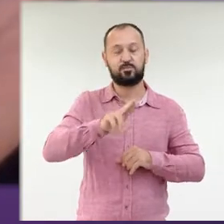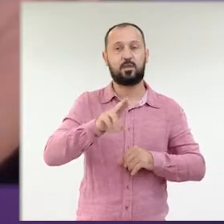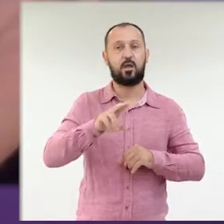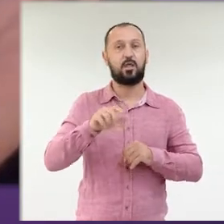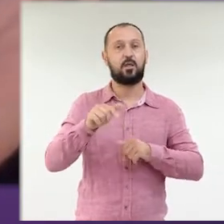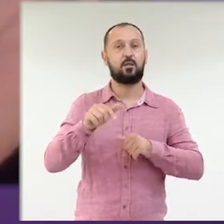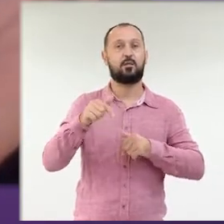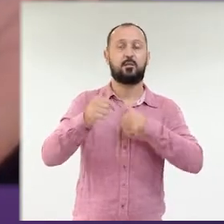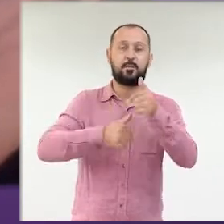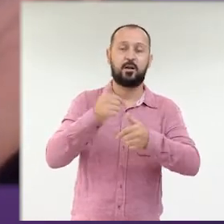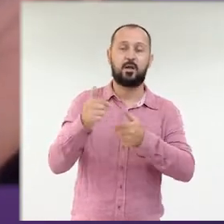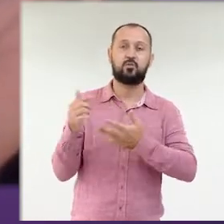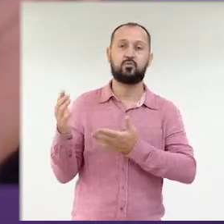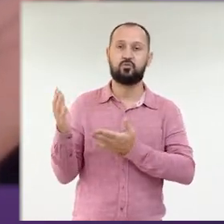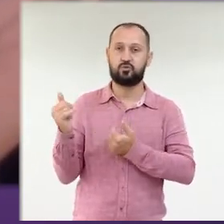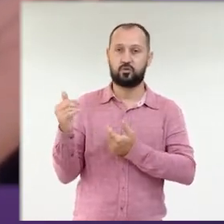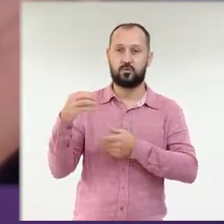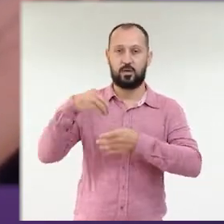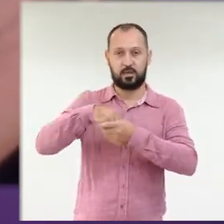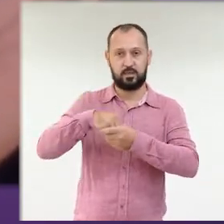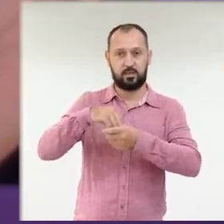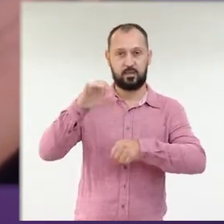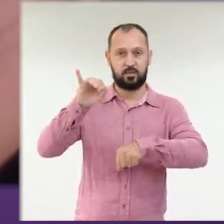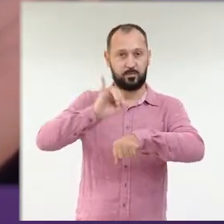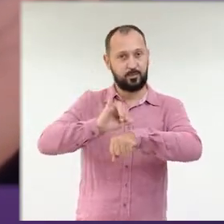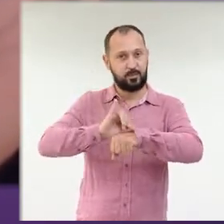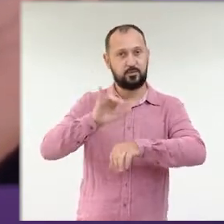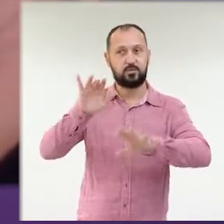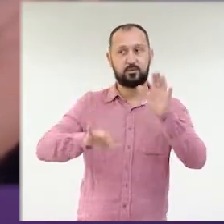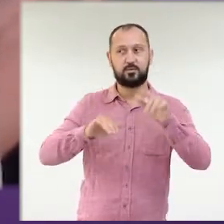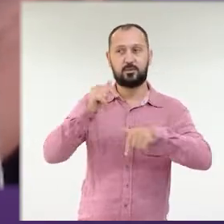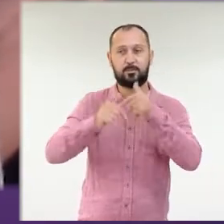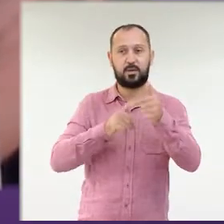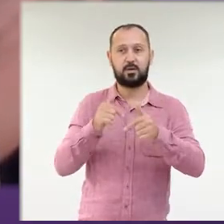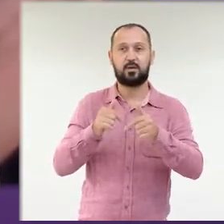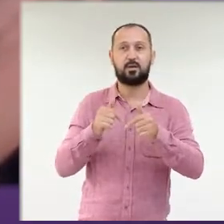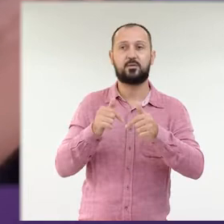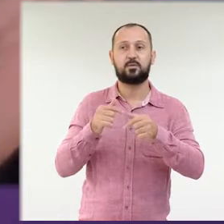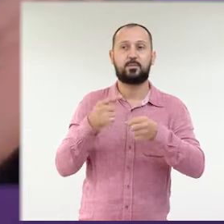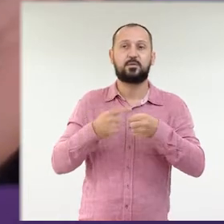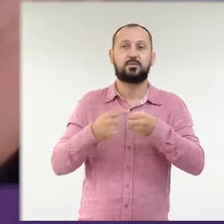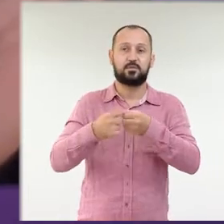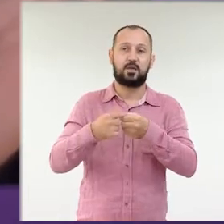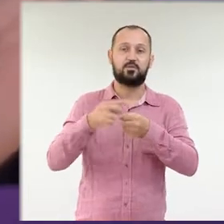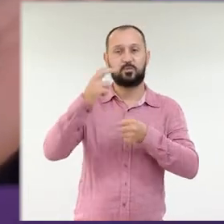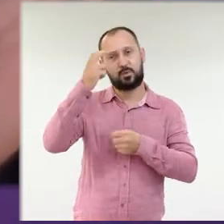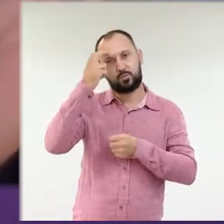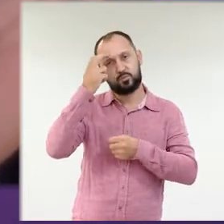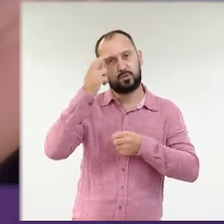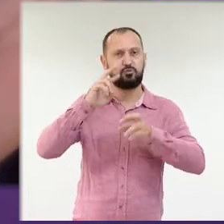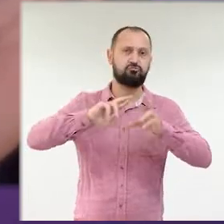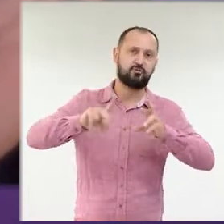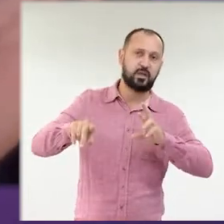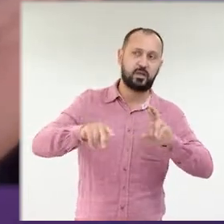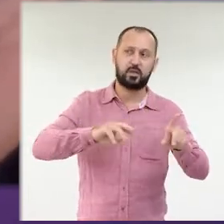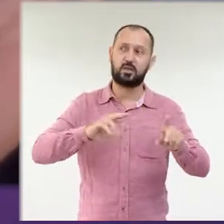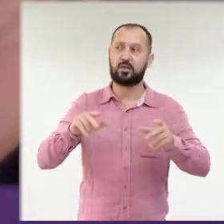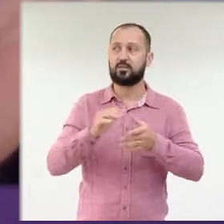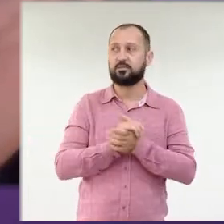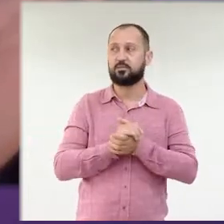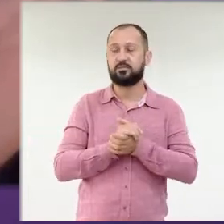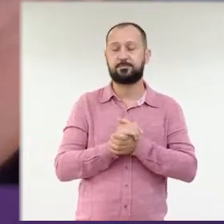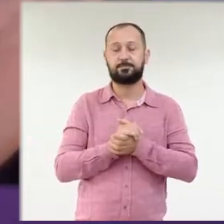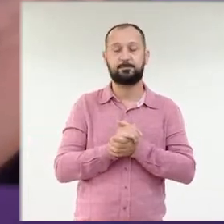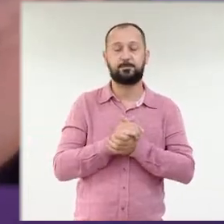trabalhar com adolescentes, com jovens na capital, e de repente numa cidade com uma cultura um pouco mais diferente, com uma